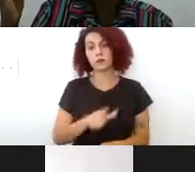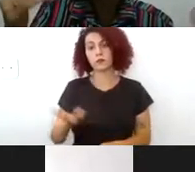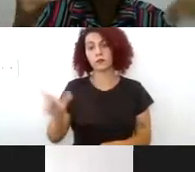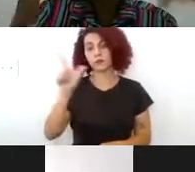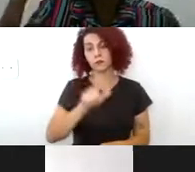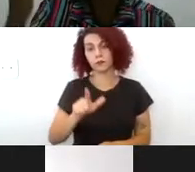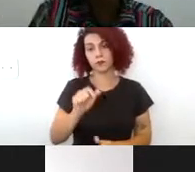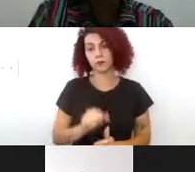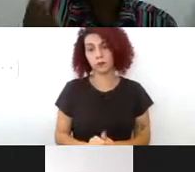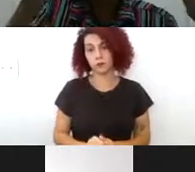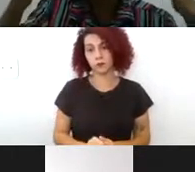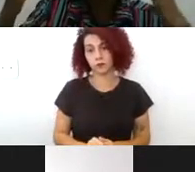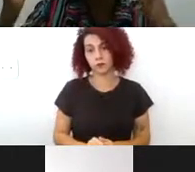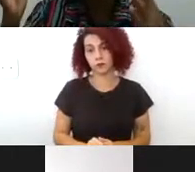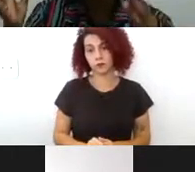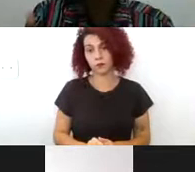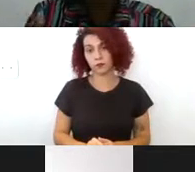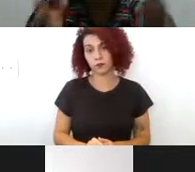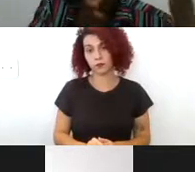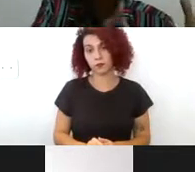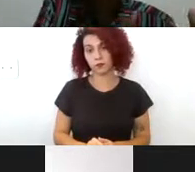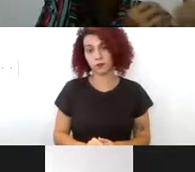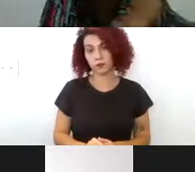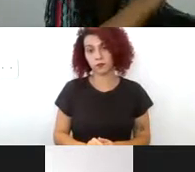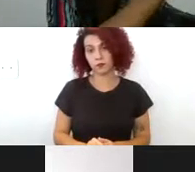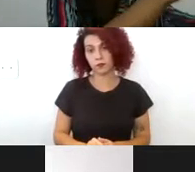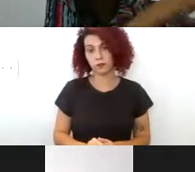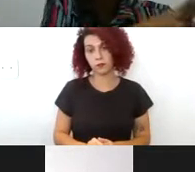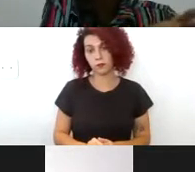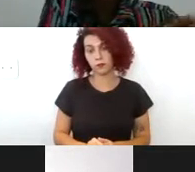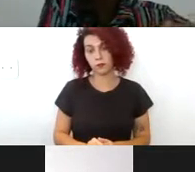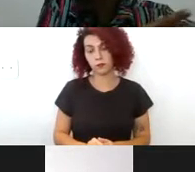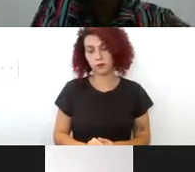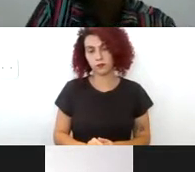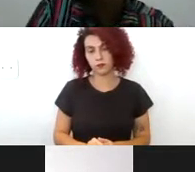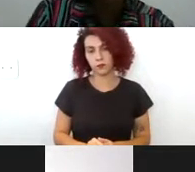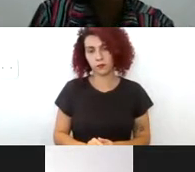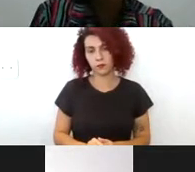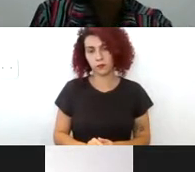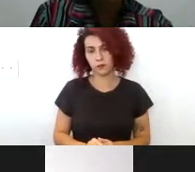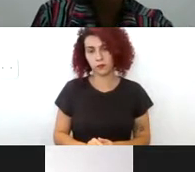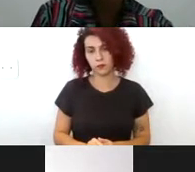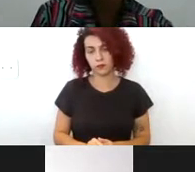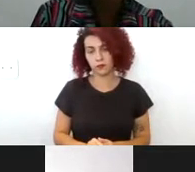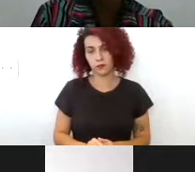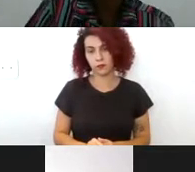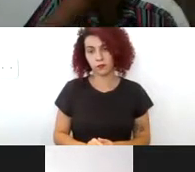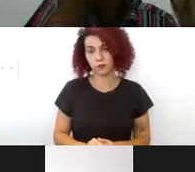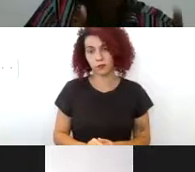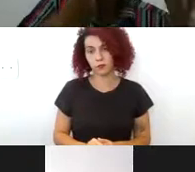a gente vive com ruas que tem uma lógica geométrica que é linear que vai lá abraçar e beijar o cartesiano